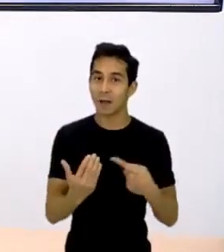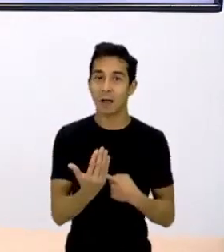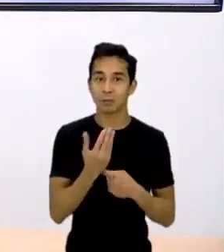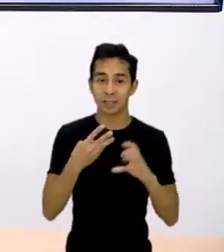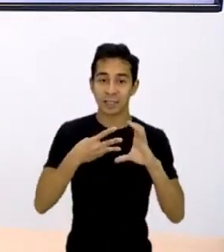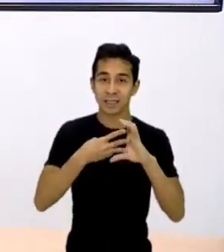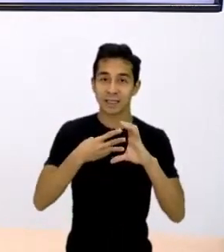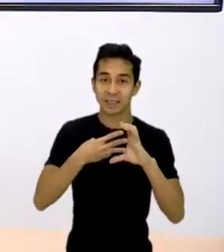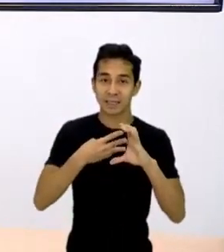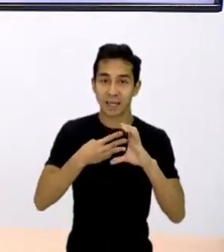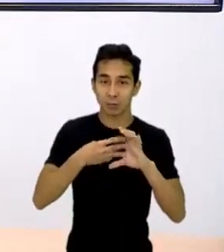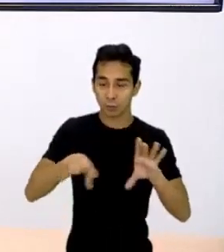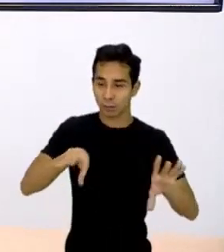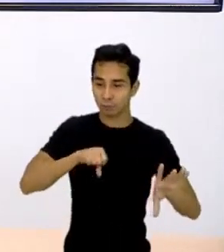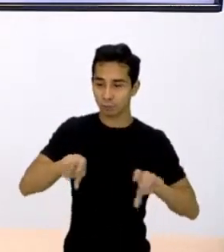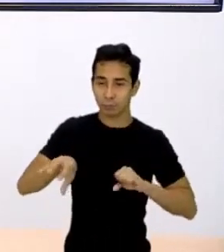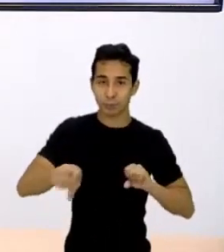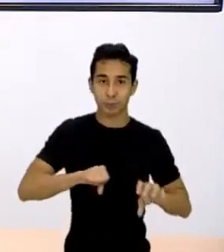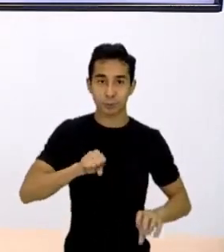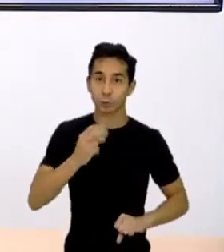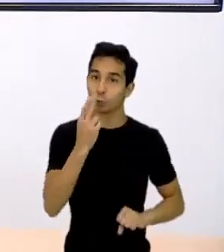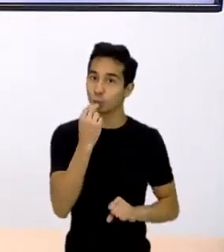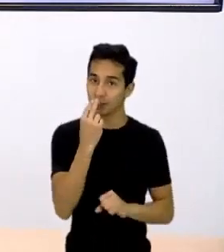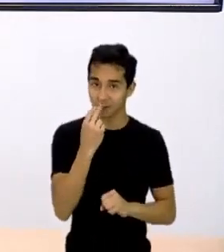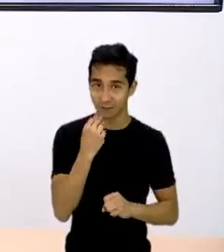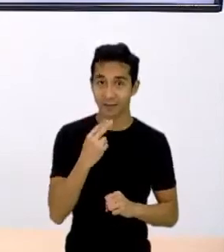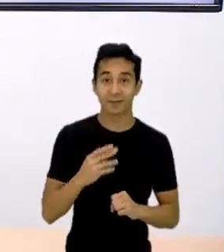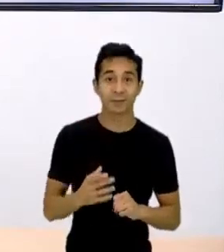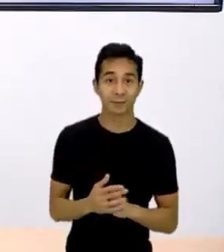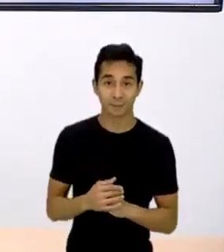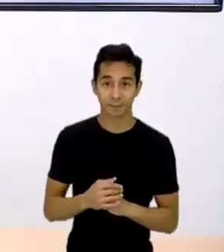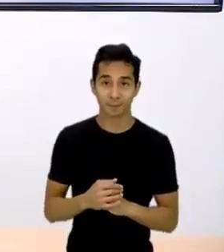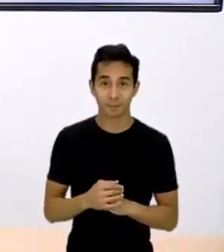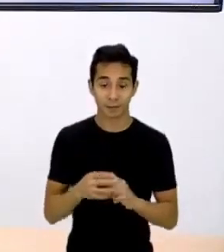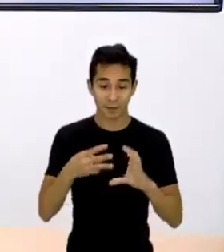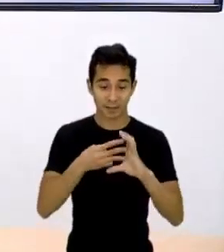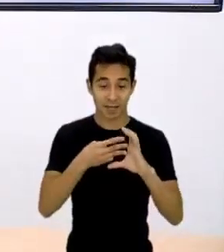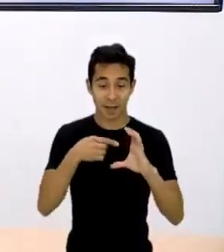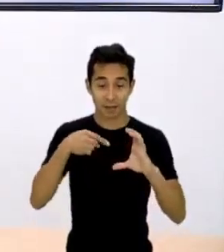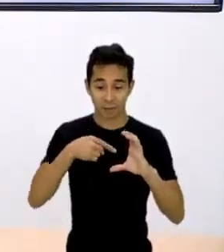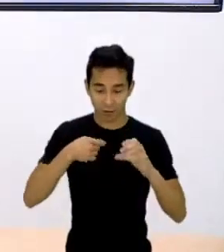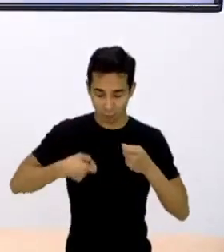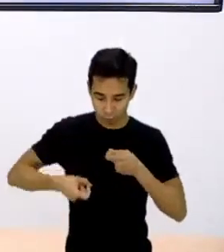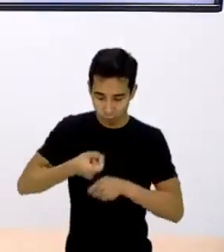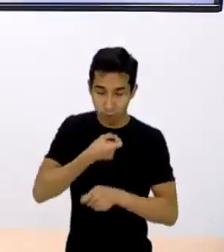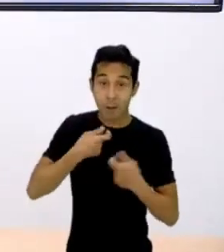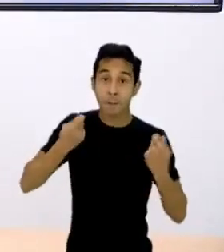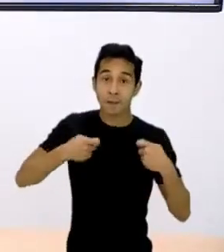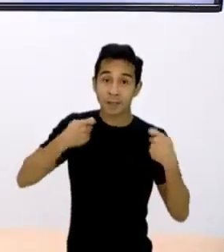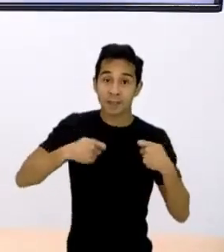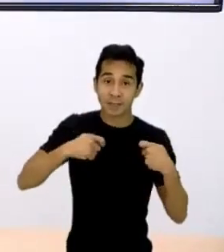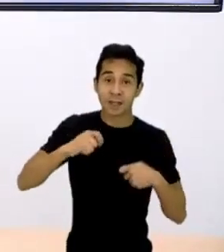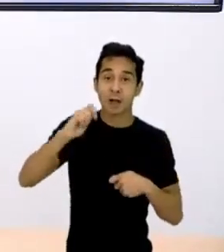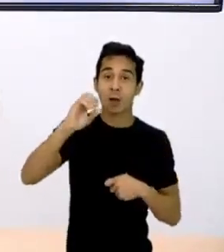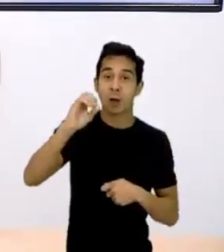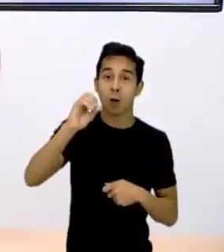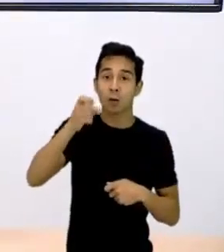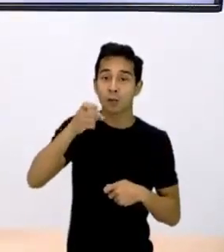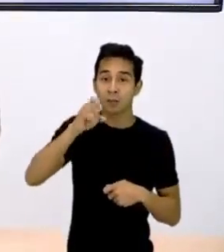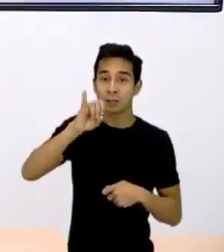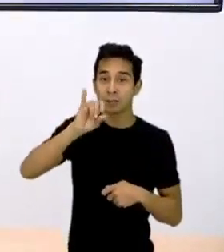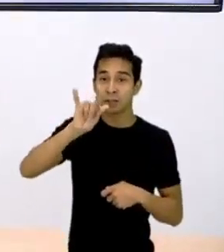células, elas precisam tanto do oxigênio que vem do sistema respiratório,